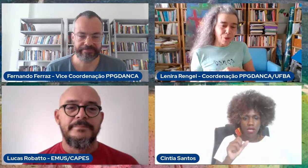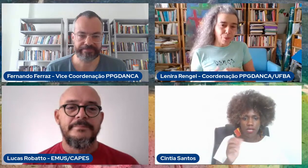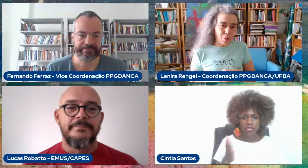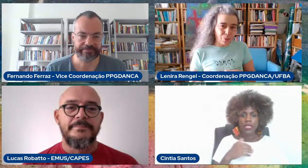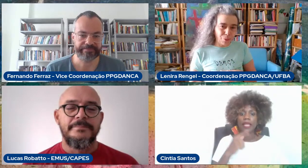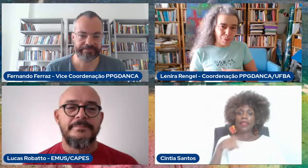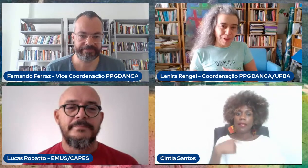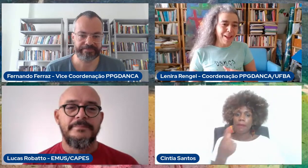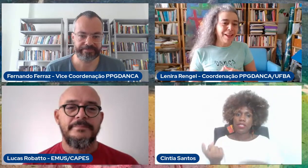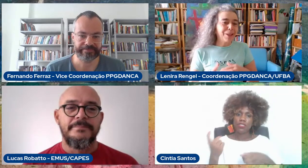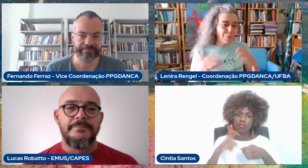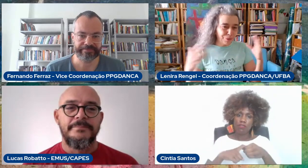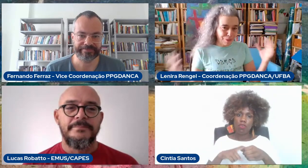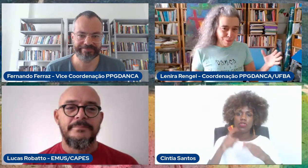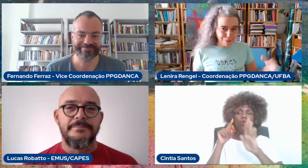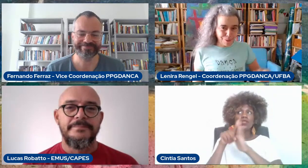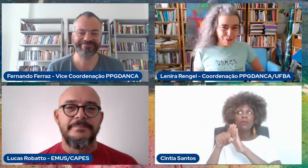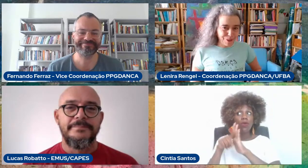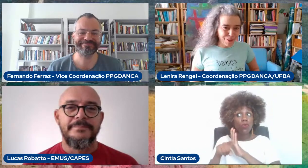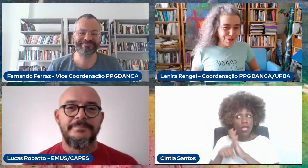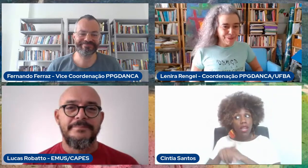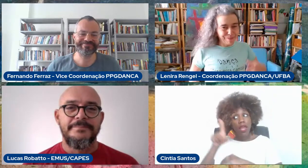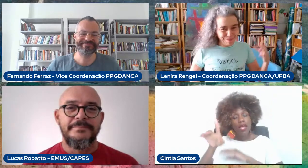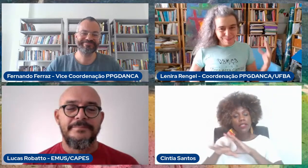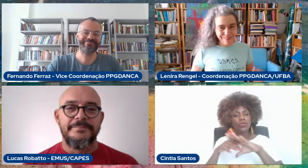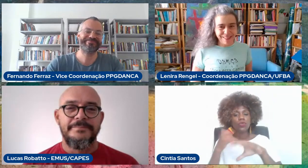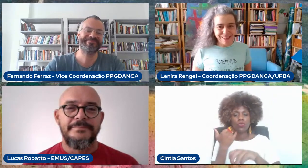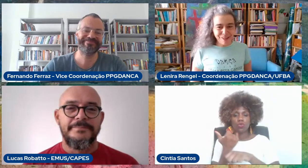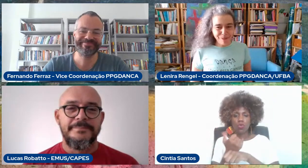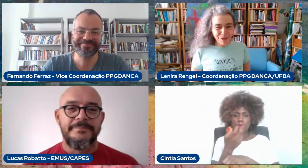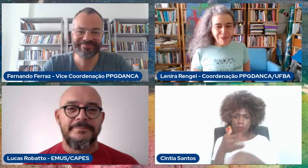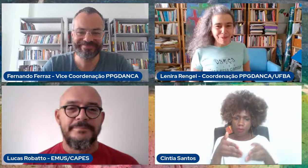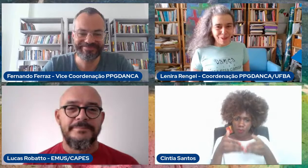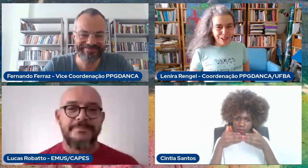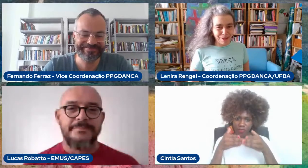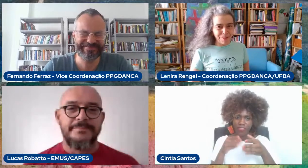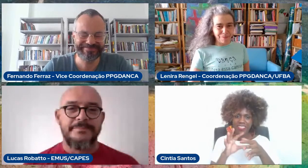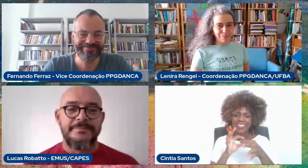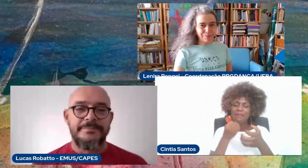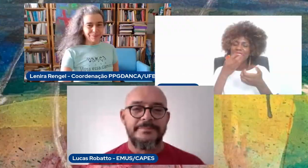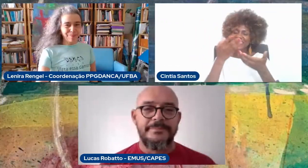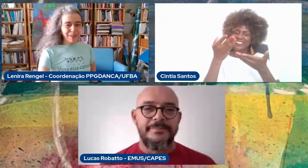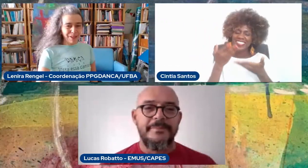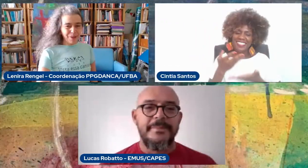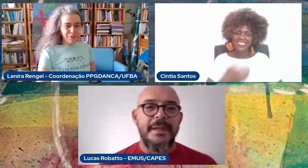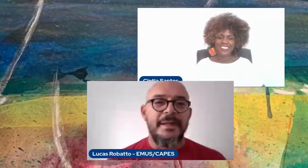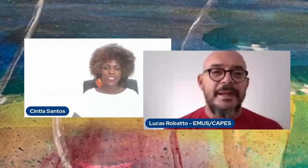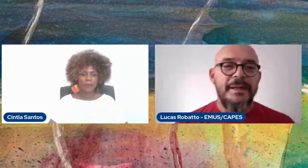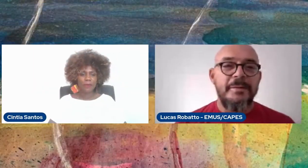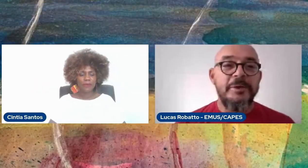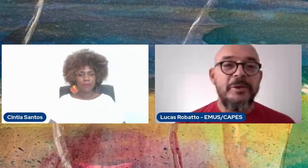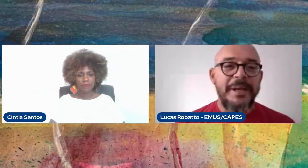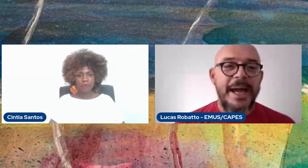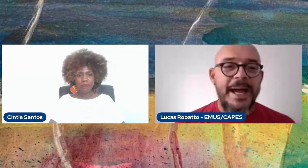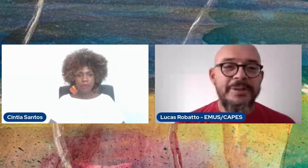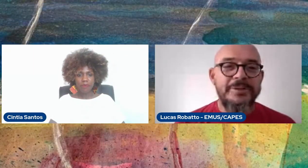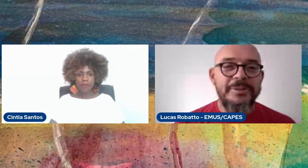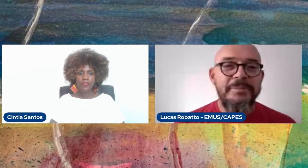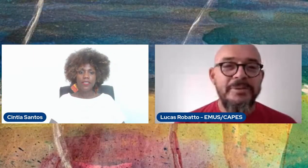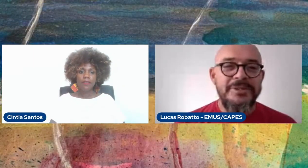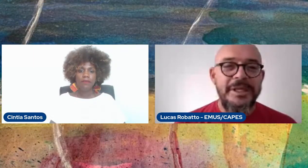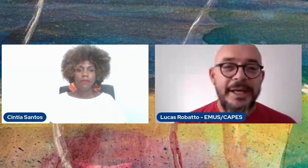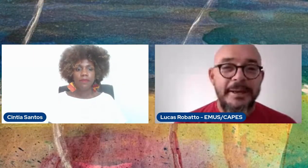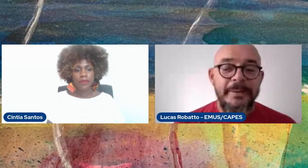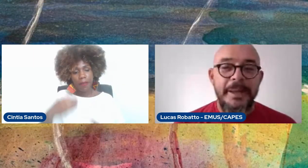algumas questões do YouTube. Então, por favor, professor, seja muito bem-vindo. Muito obrigado,